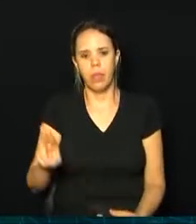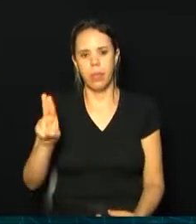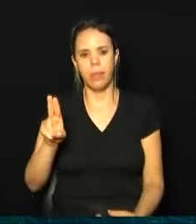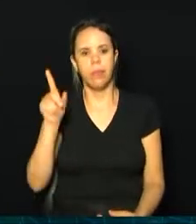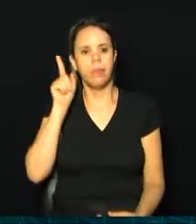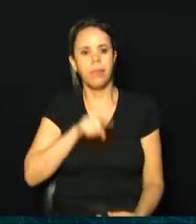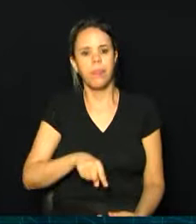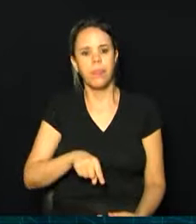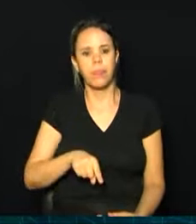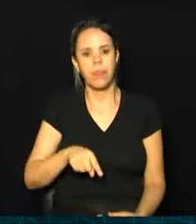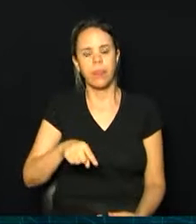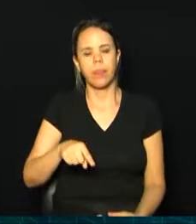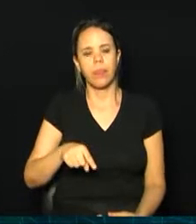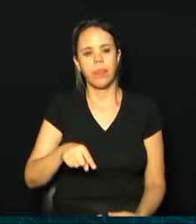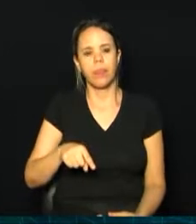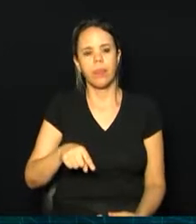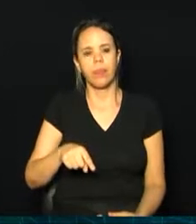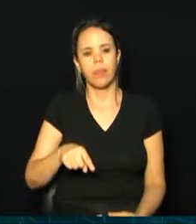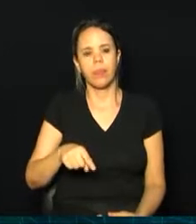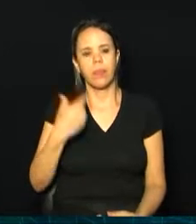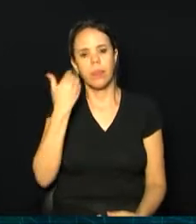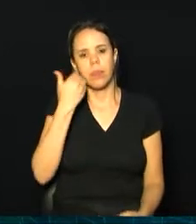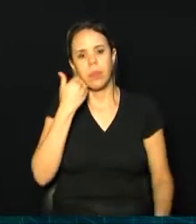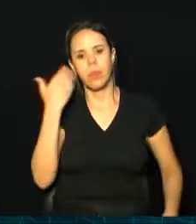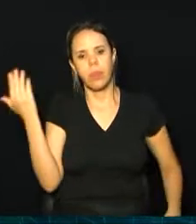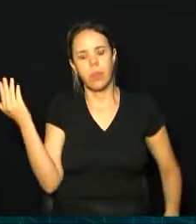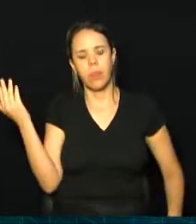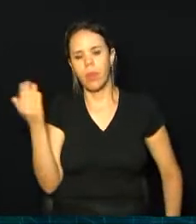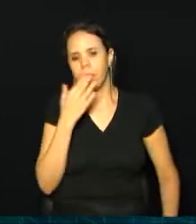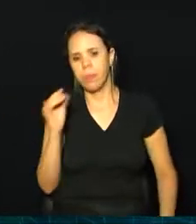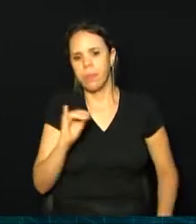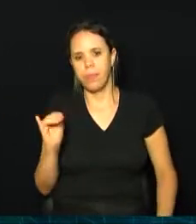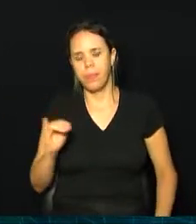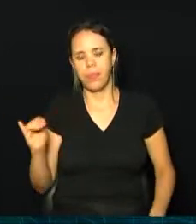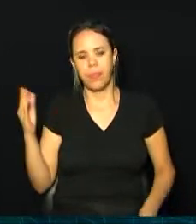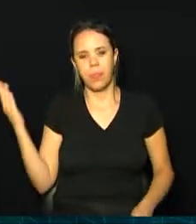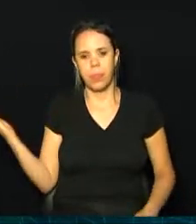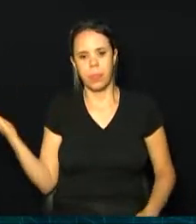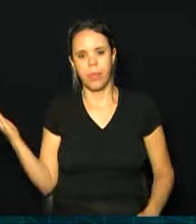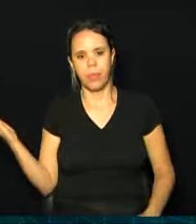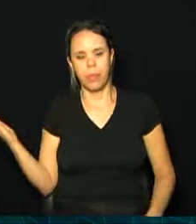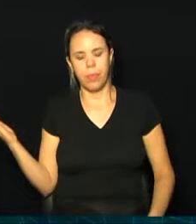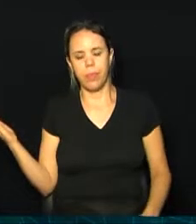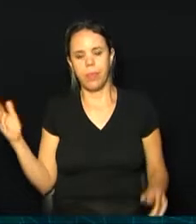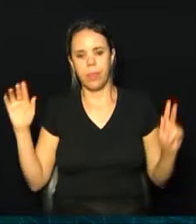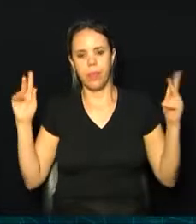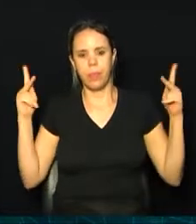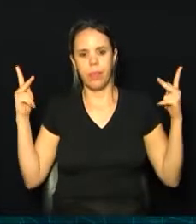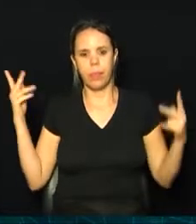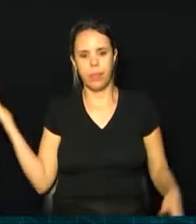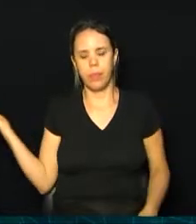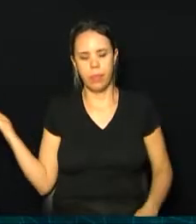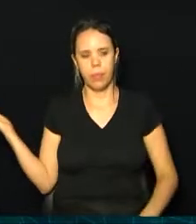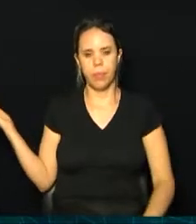Americana, 854, Santa Bárbara do Oeste, 829, Indaiatuba, 799,